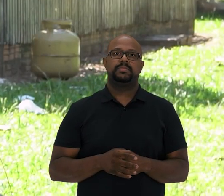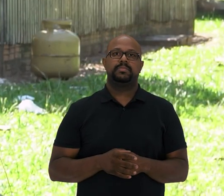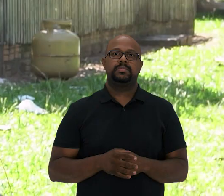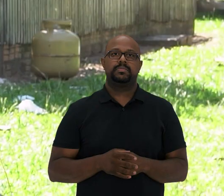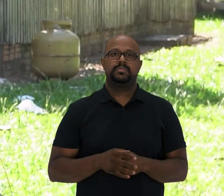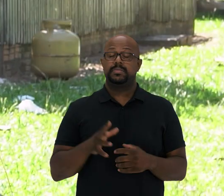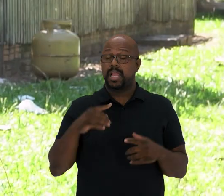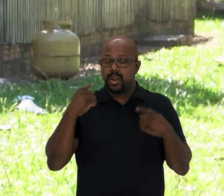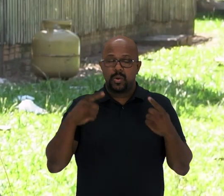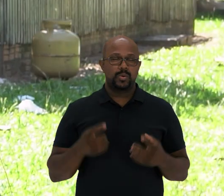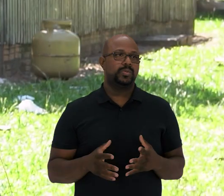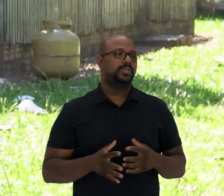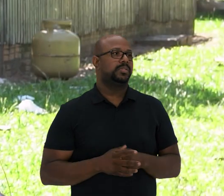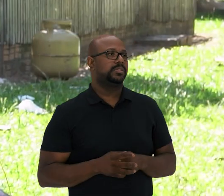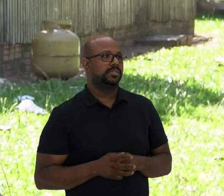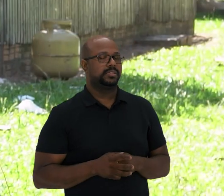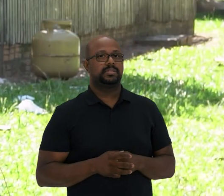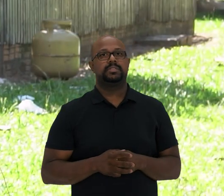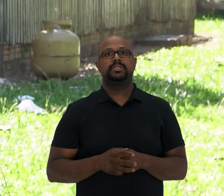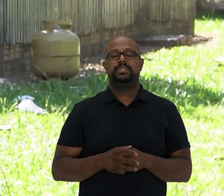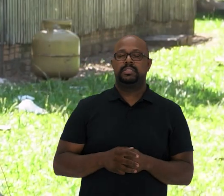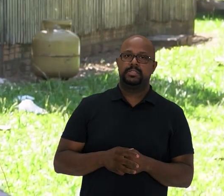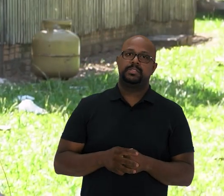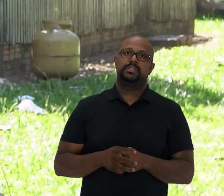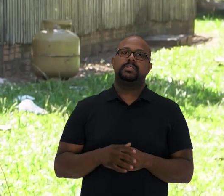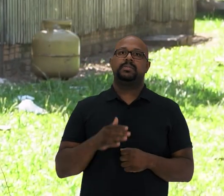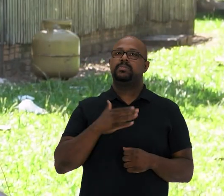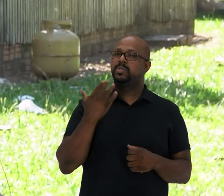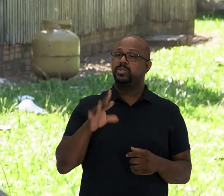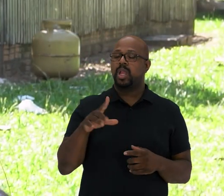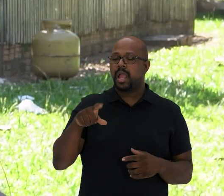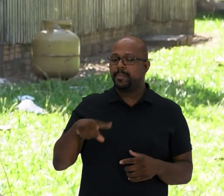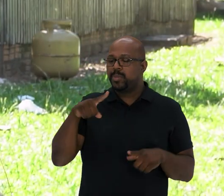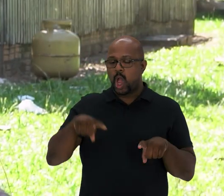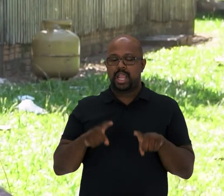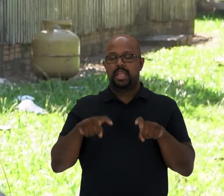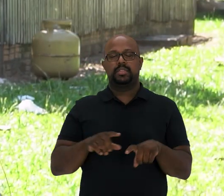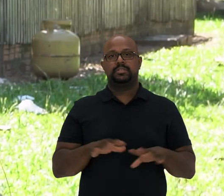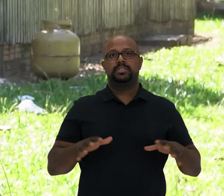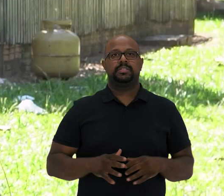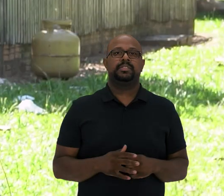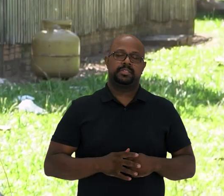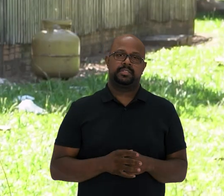Não lhe deu moleza. Tá louco. Moleza. Moleza, sopa de minhoca.